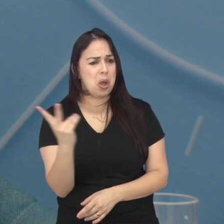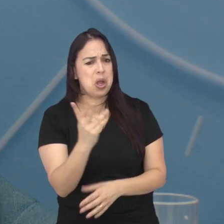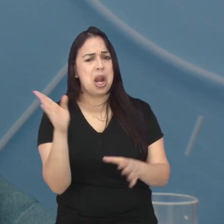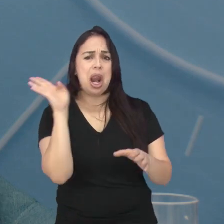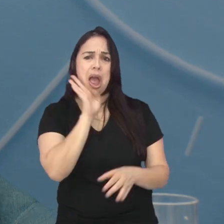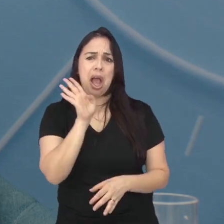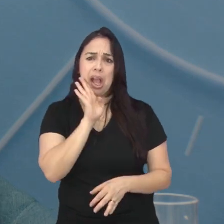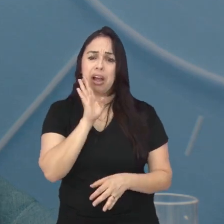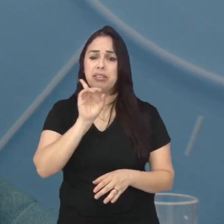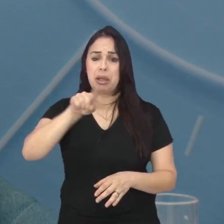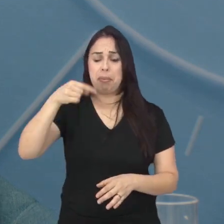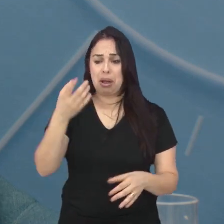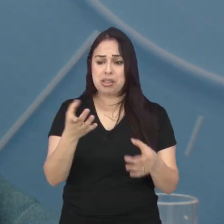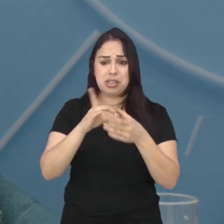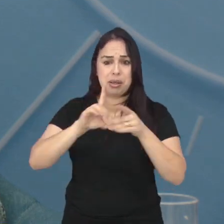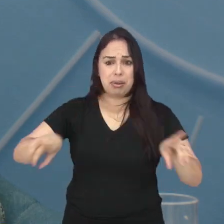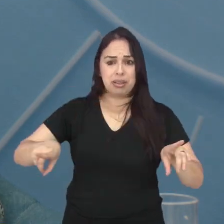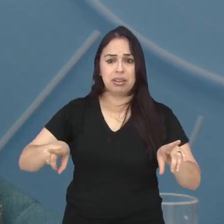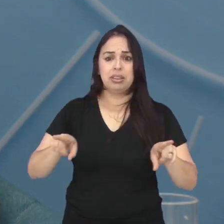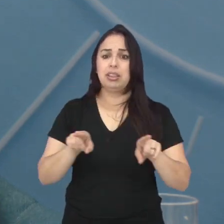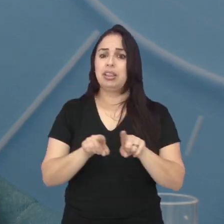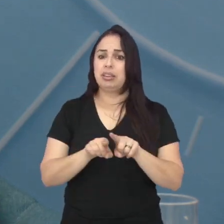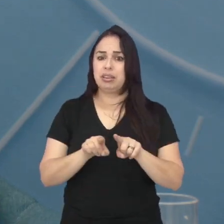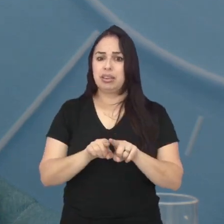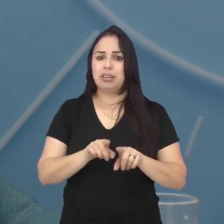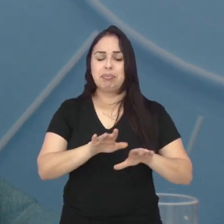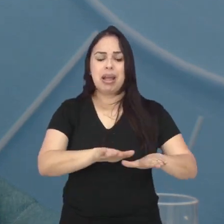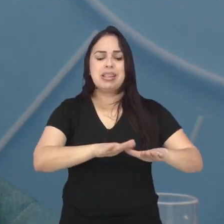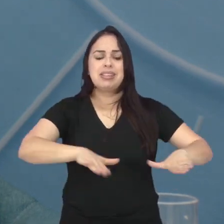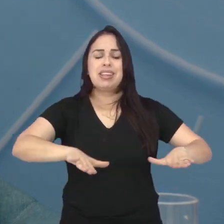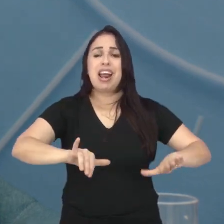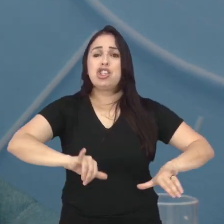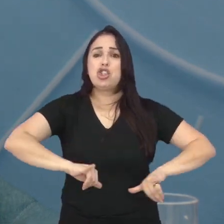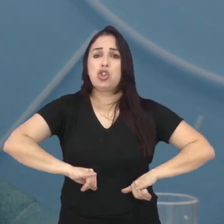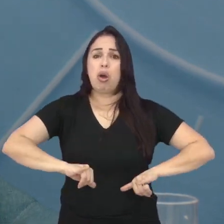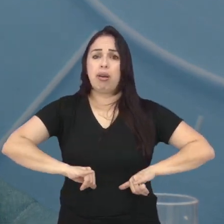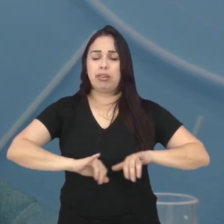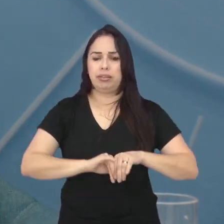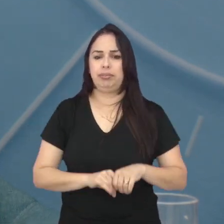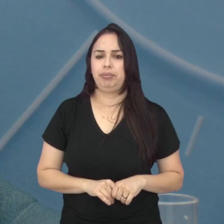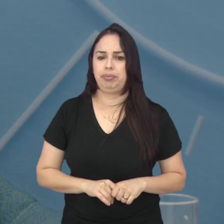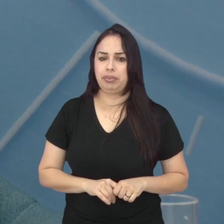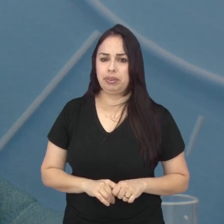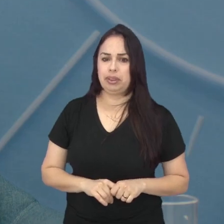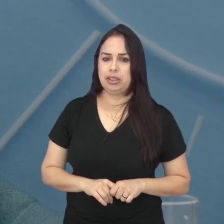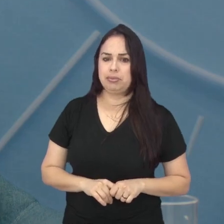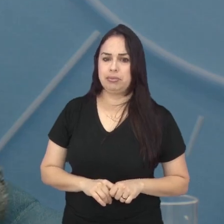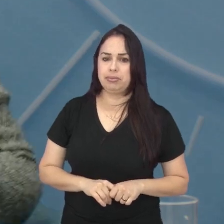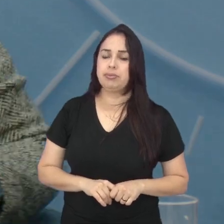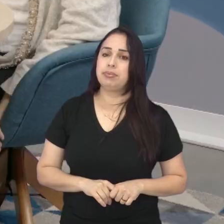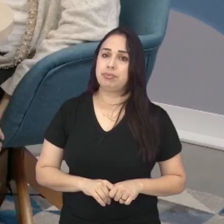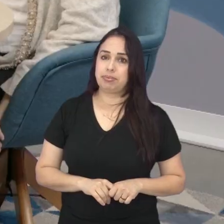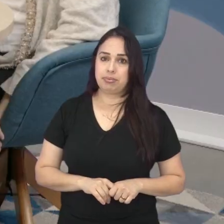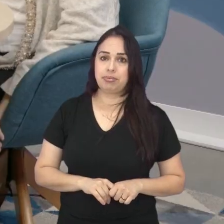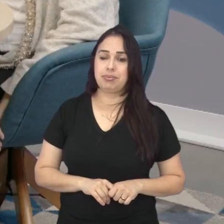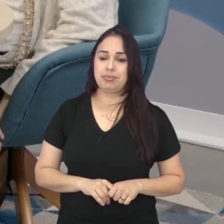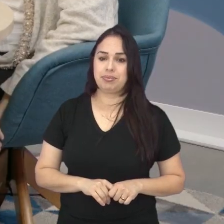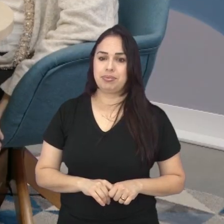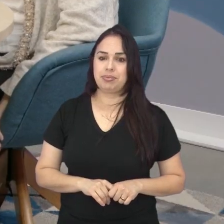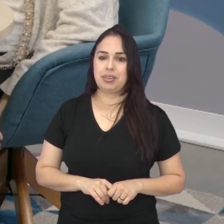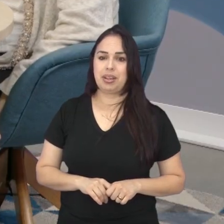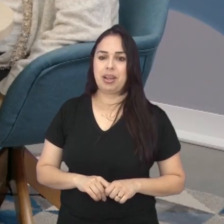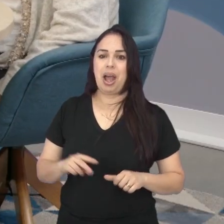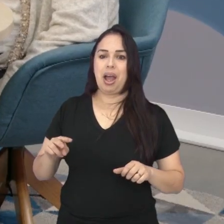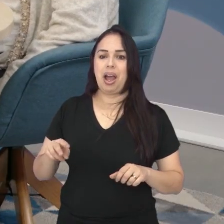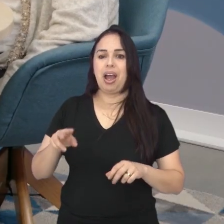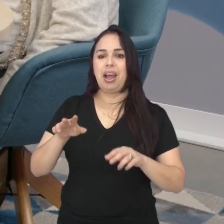tão legais. Então, é tudo passado para a família também, mas as crianças sofrem demais. É uma visão